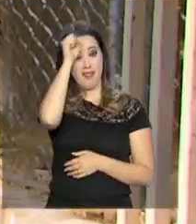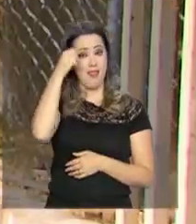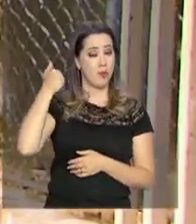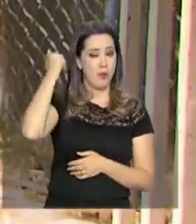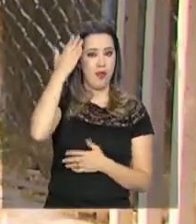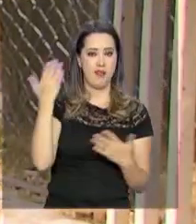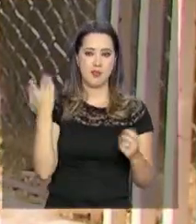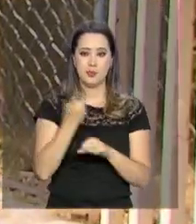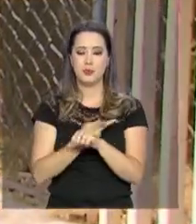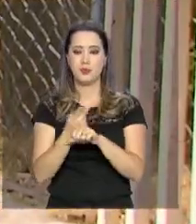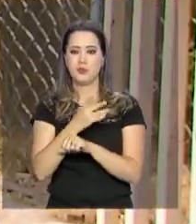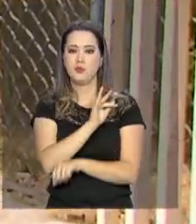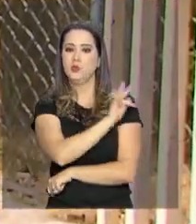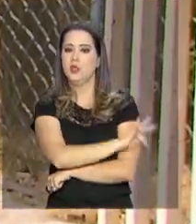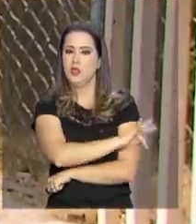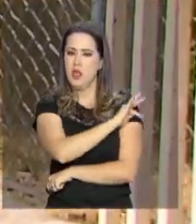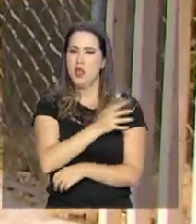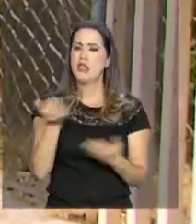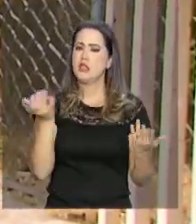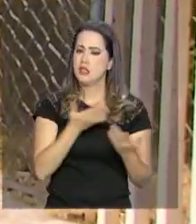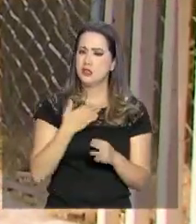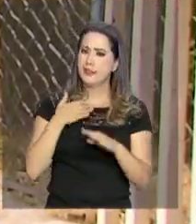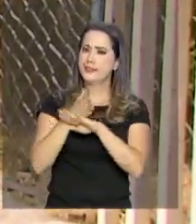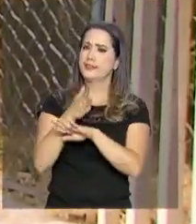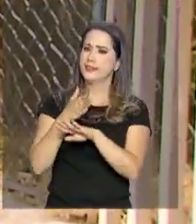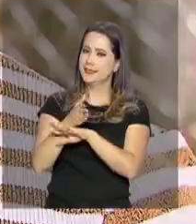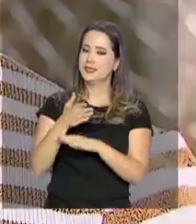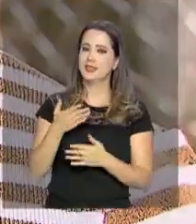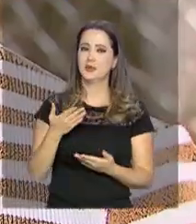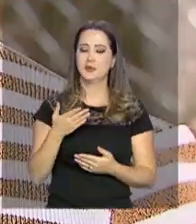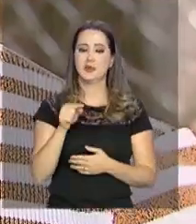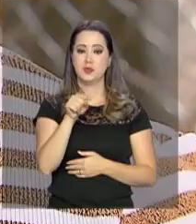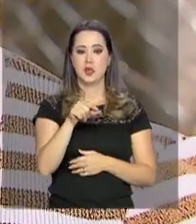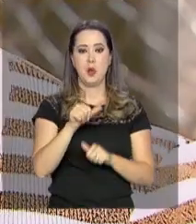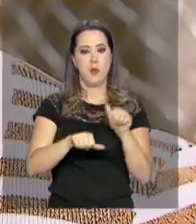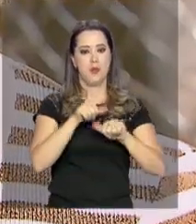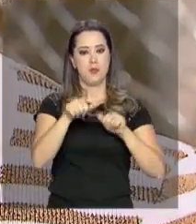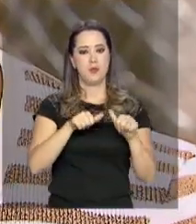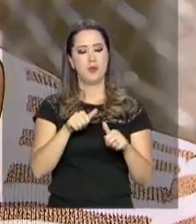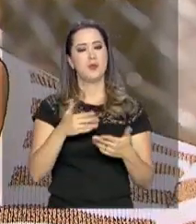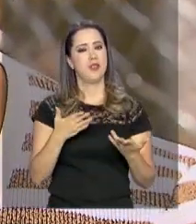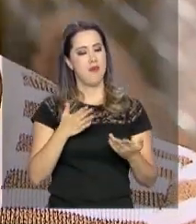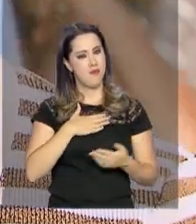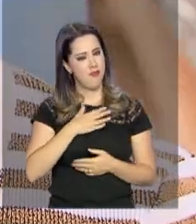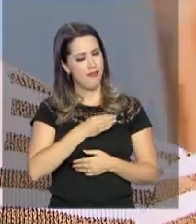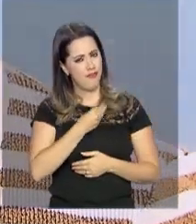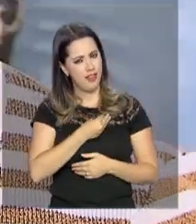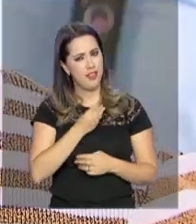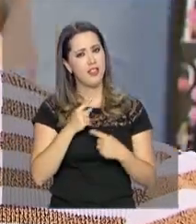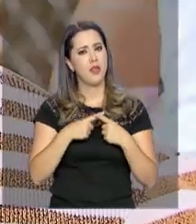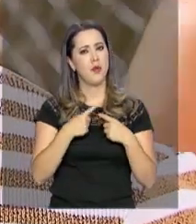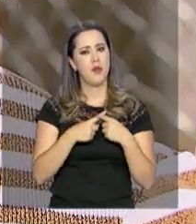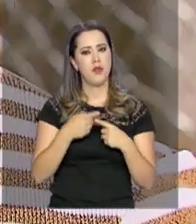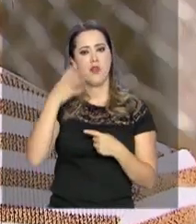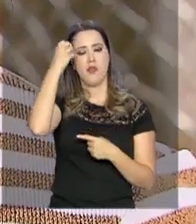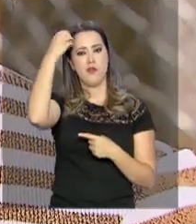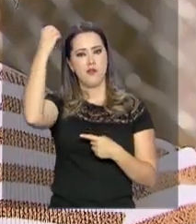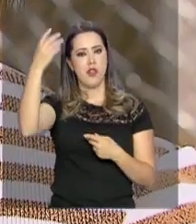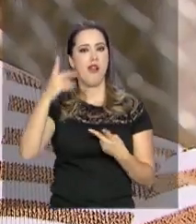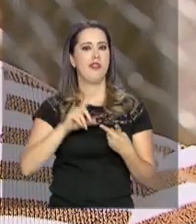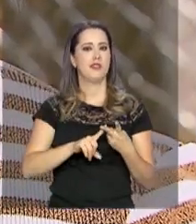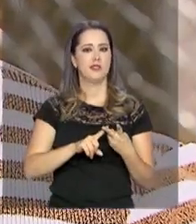concluiu o ensino fundamental e quer alçar voos maiores. Vai mudar muita coisa, vai mudar para mim em